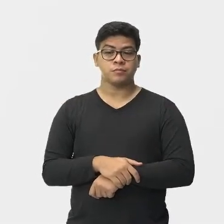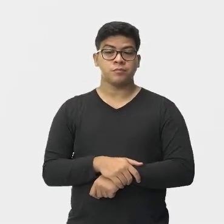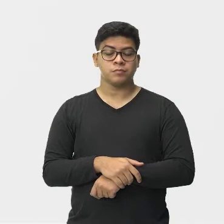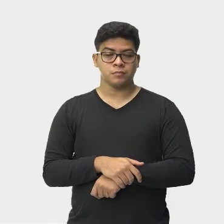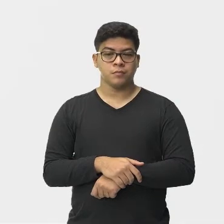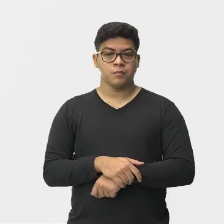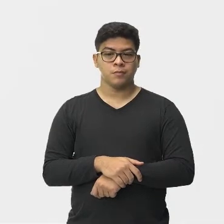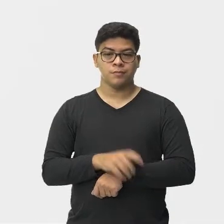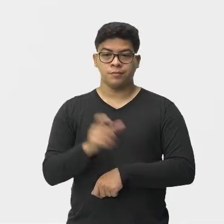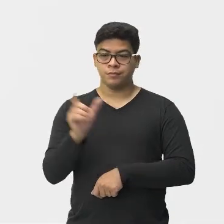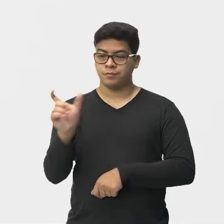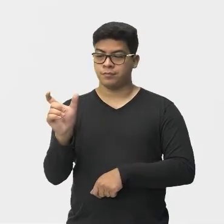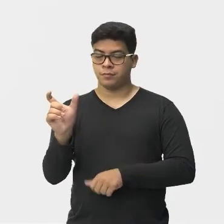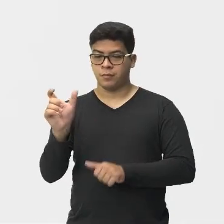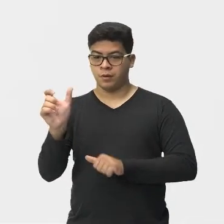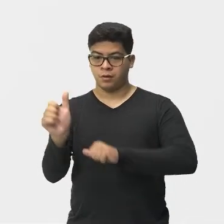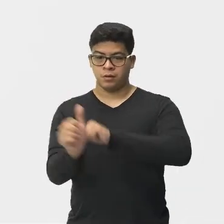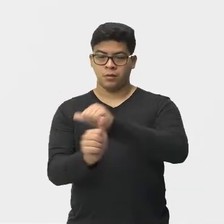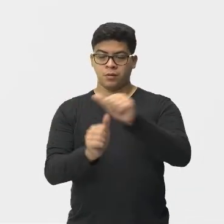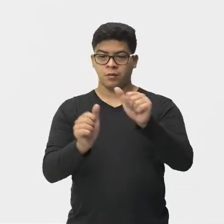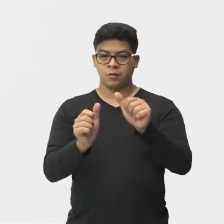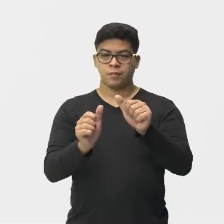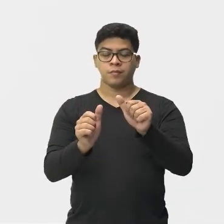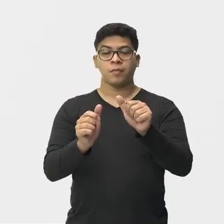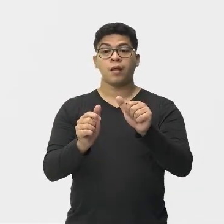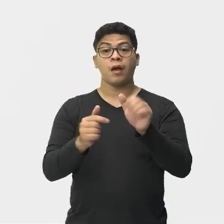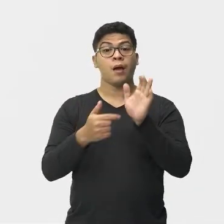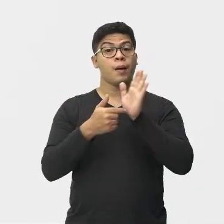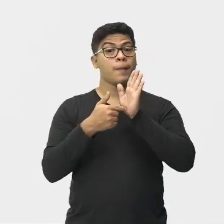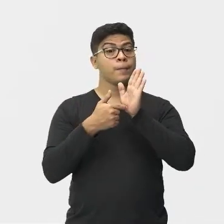e aí eu vou colocar para cá, defiende